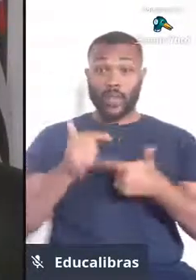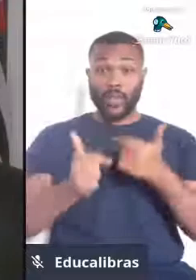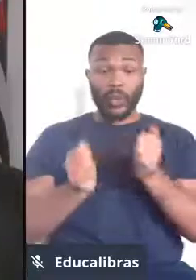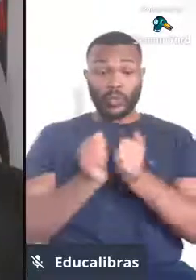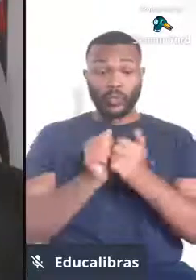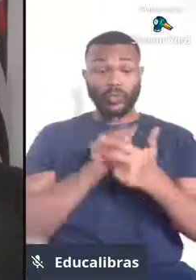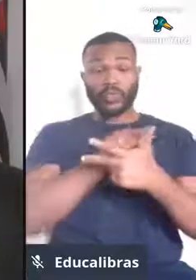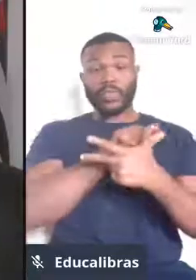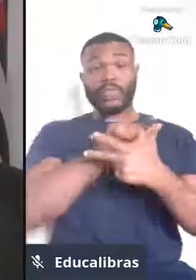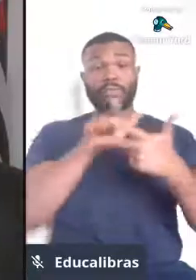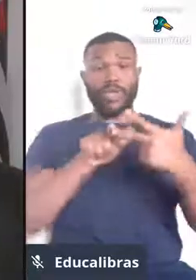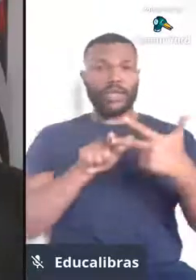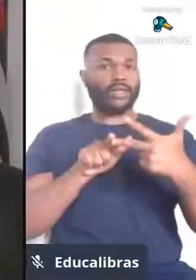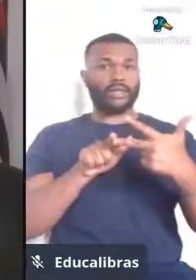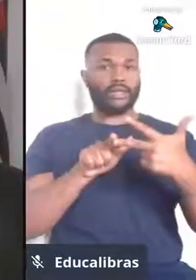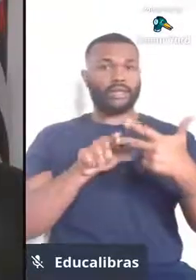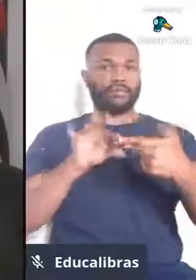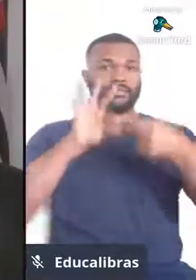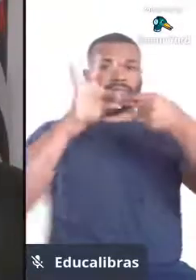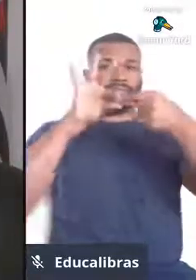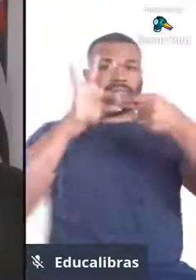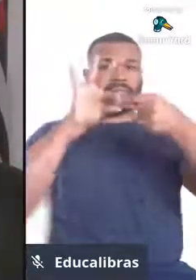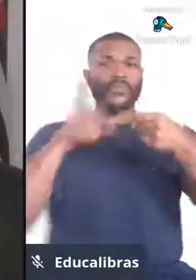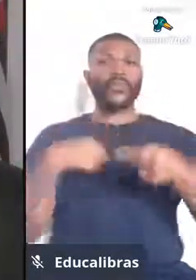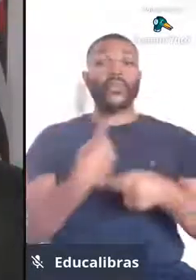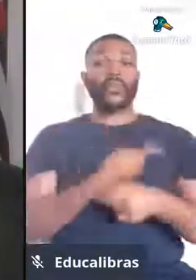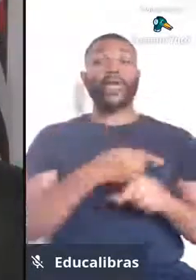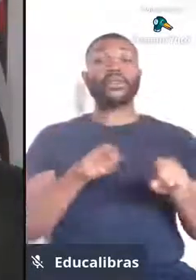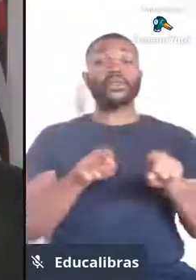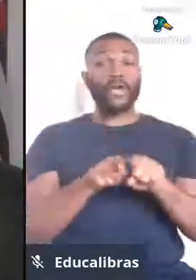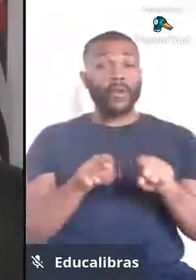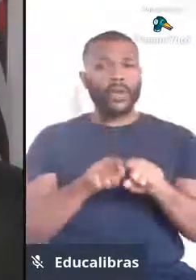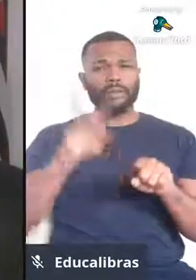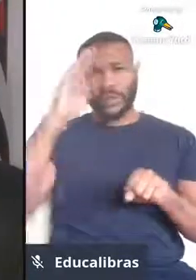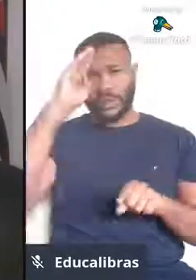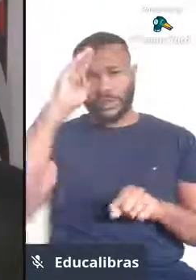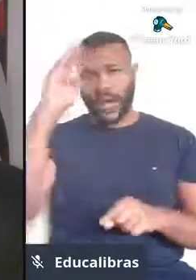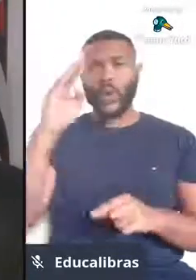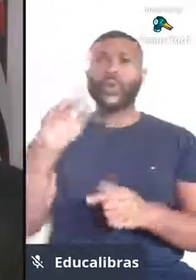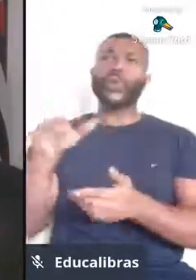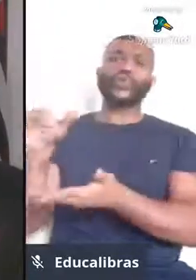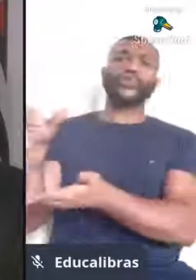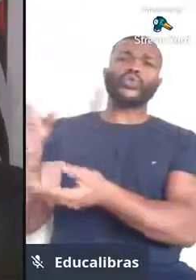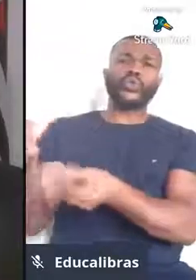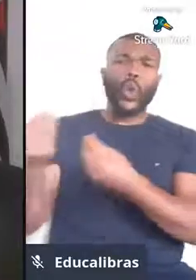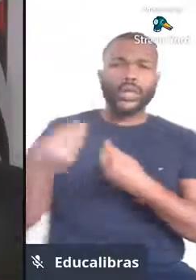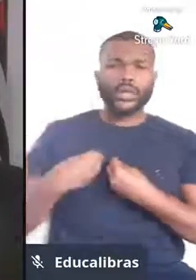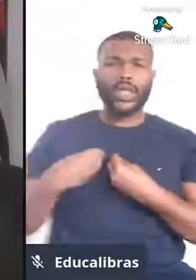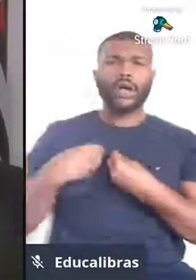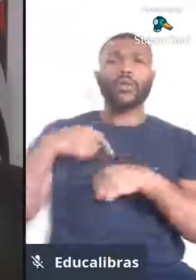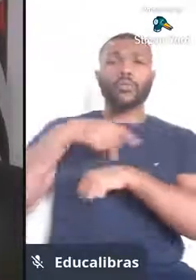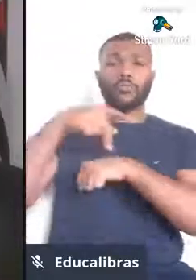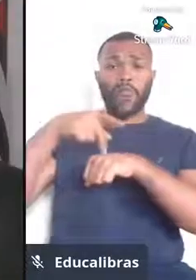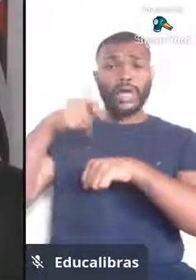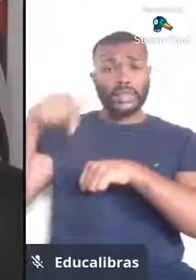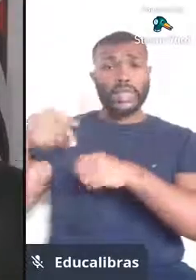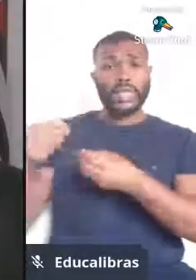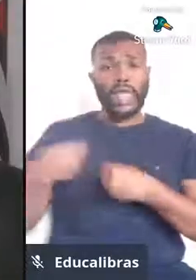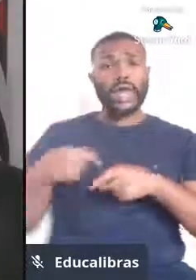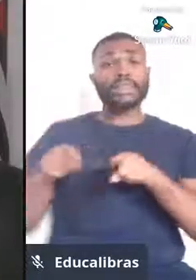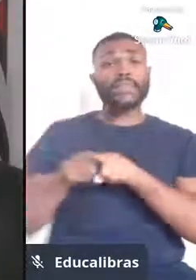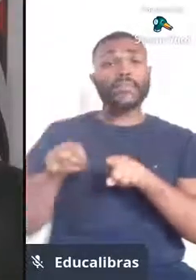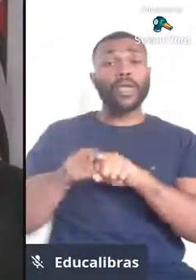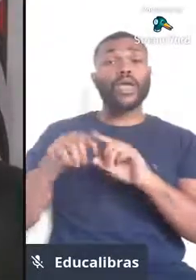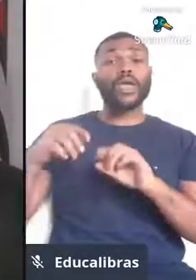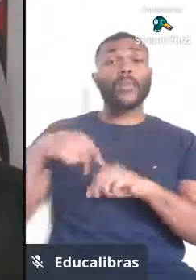tem uma prioridade absoluta em conseguir doações nacionais e internacionais que auxiliem a